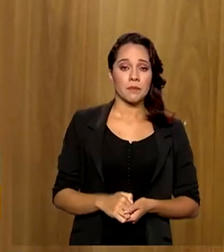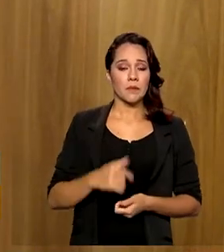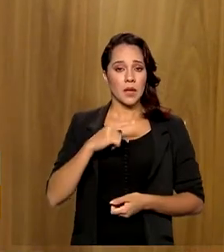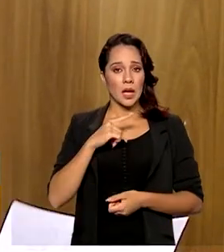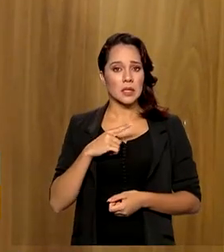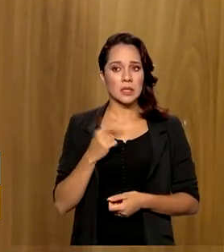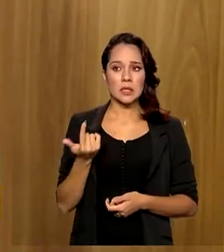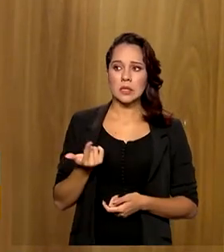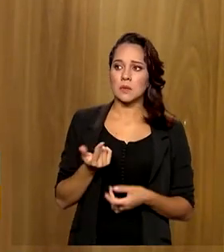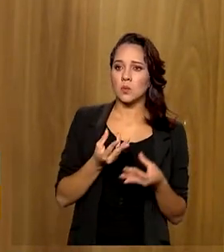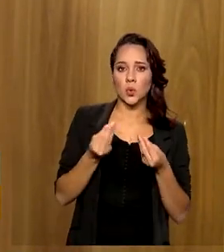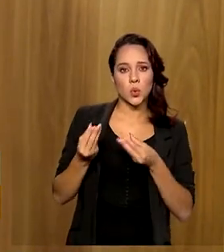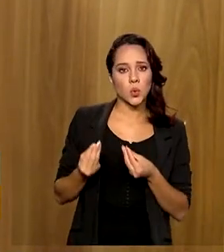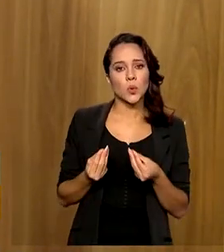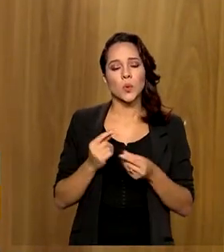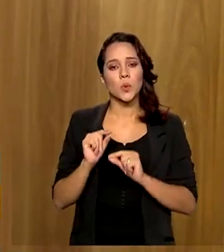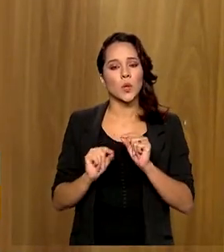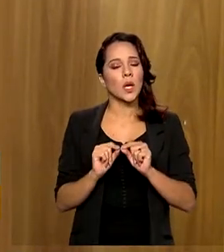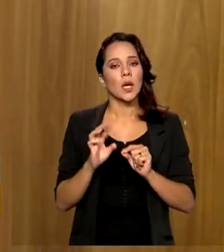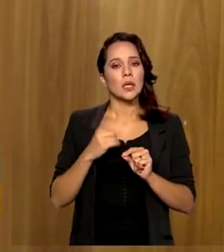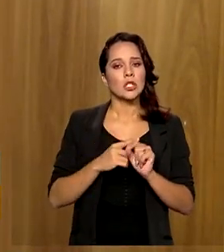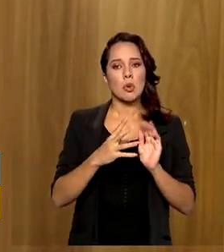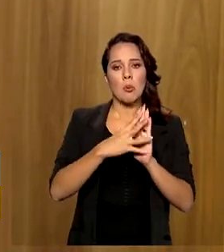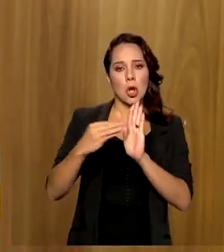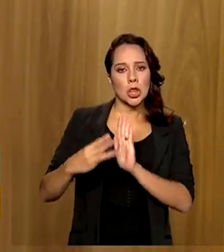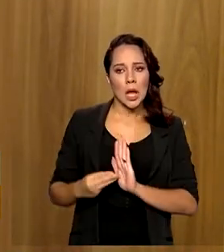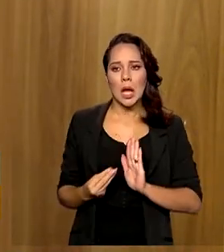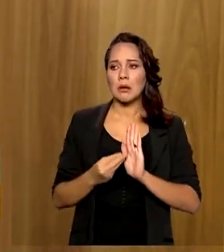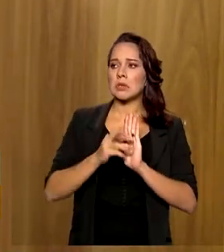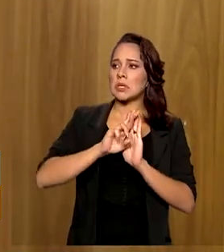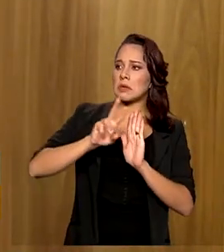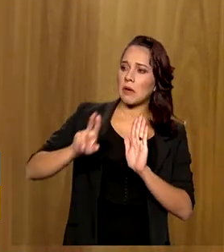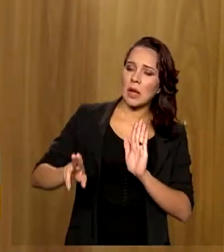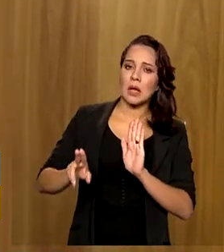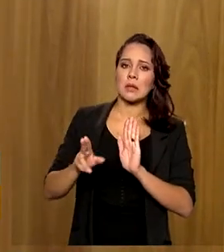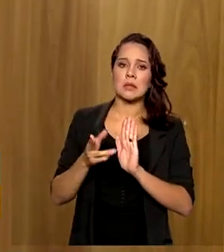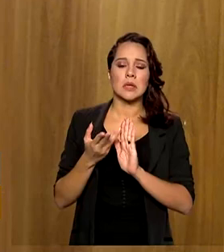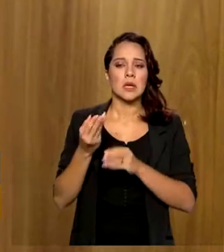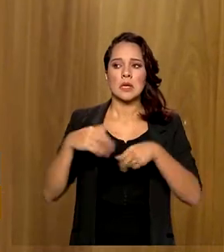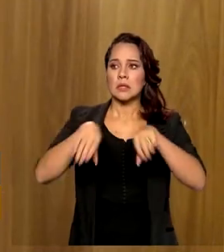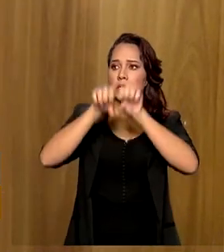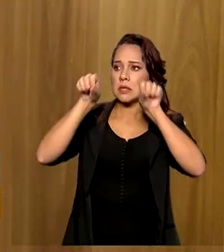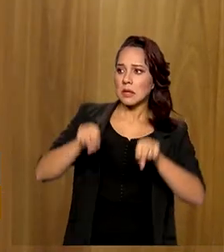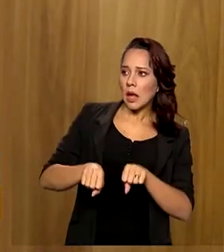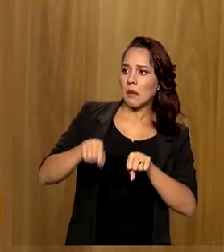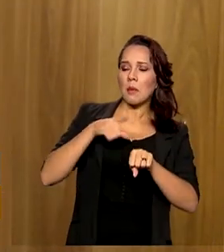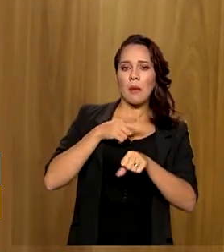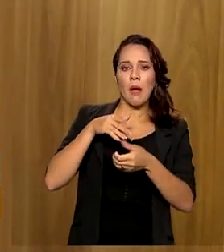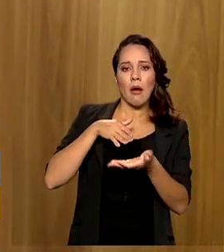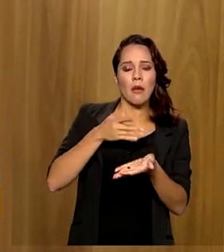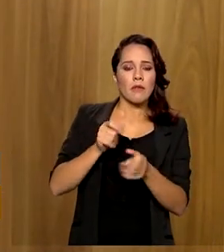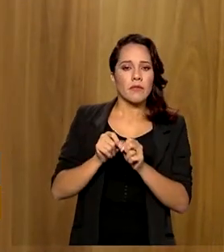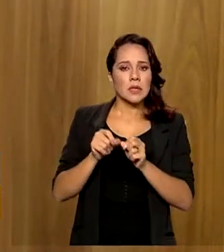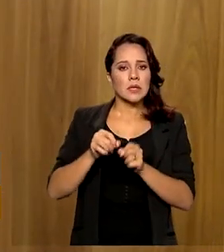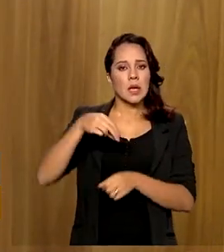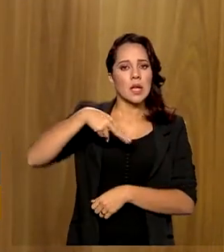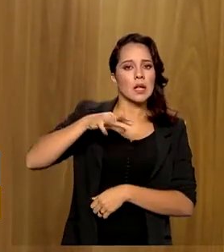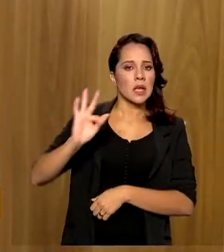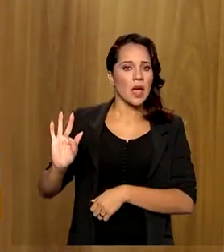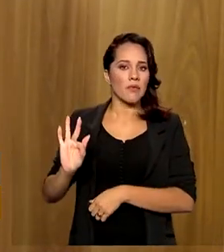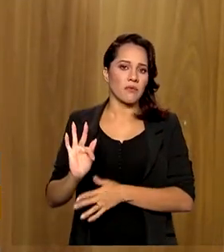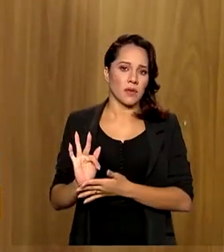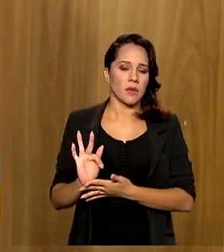realmente uma dispersão muito grande de padrões e formatos de sistemas para você fazer a emissão da nota fiscal eletrônica de